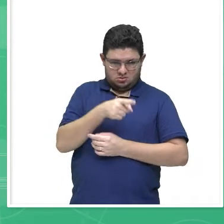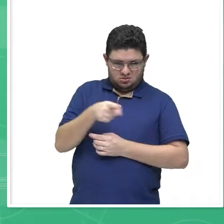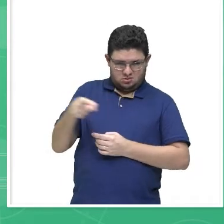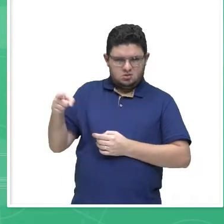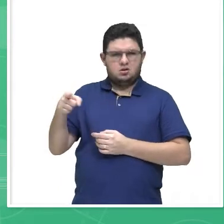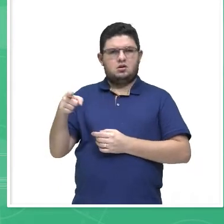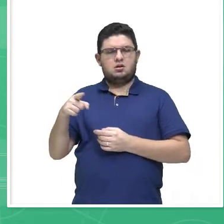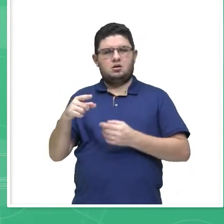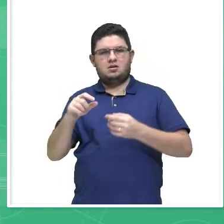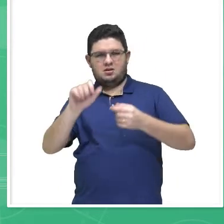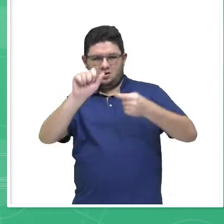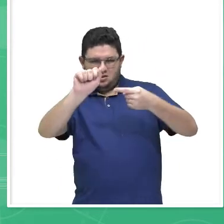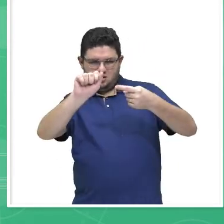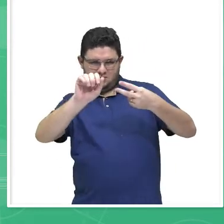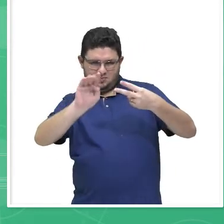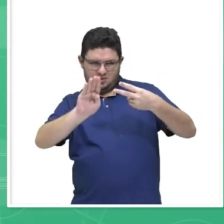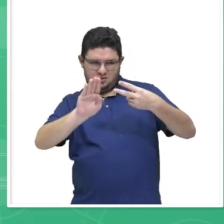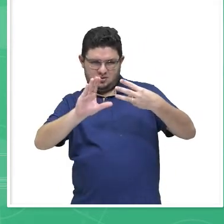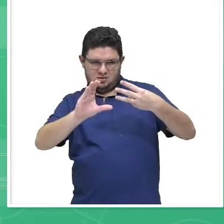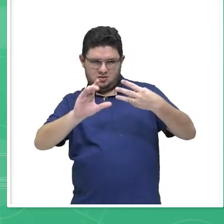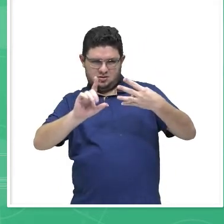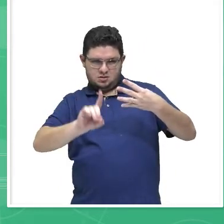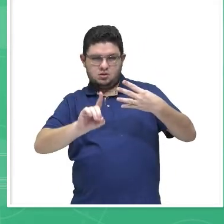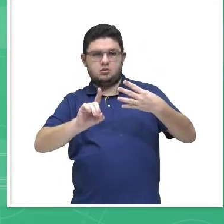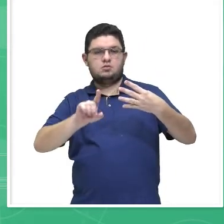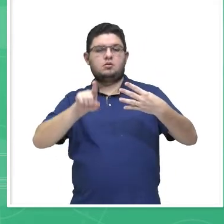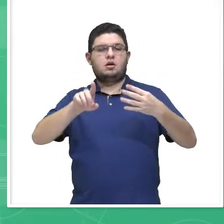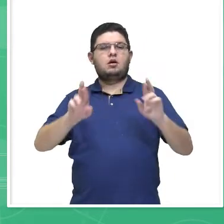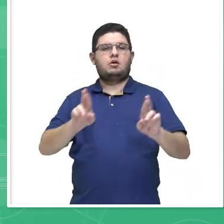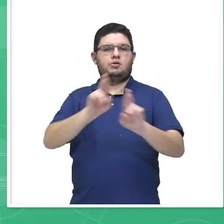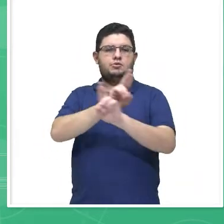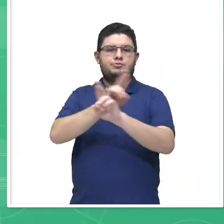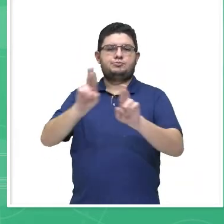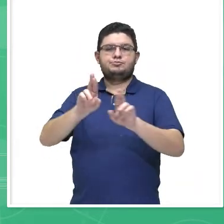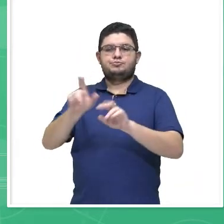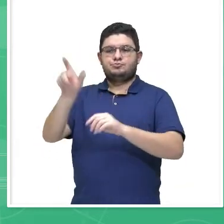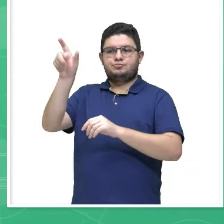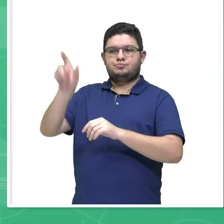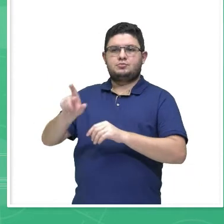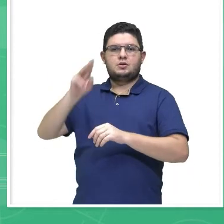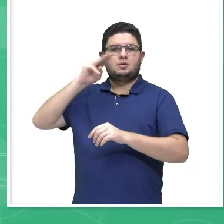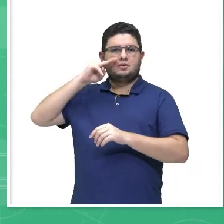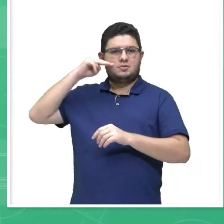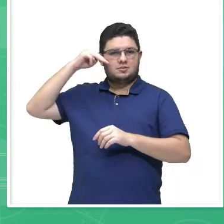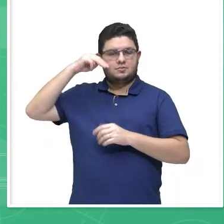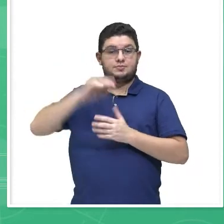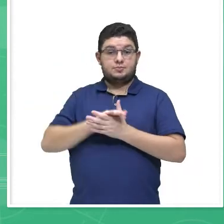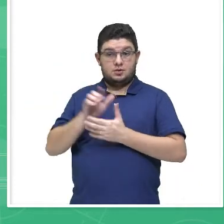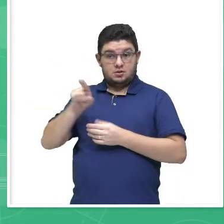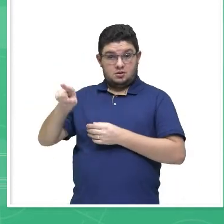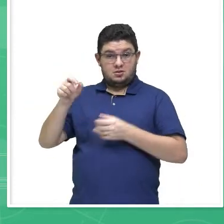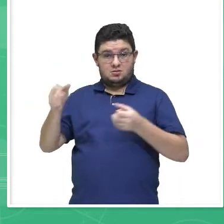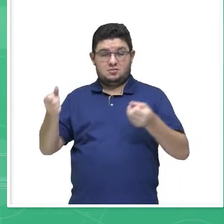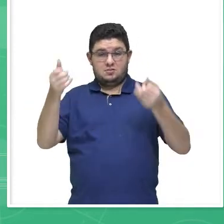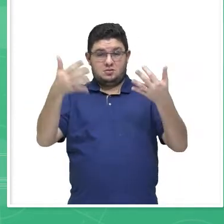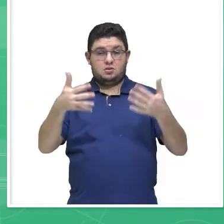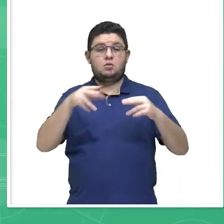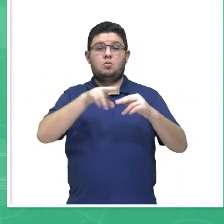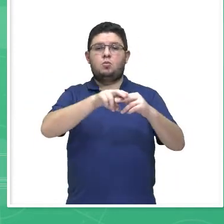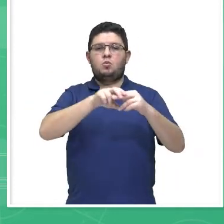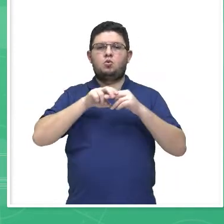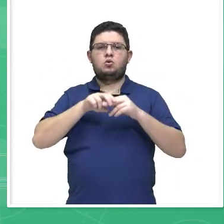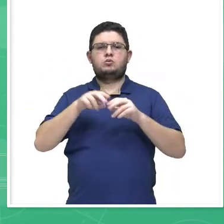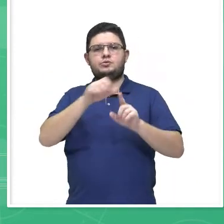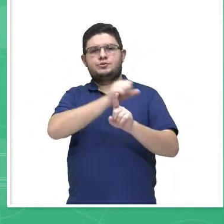diretamente a Karl Marx. Para ele, as classes sociais surgem a partir da divisão social